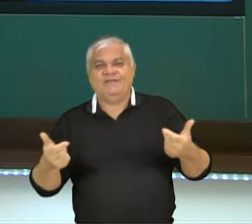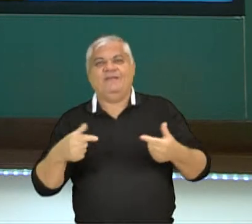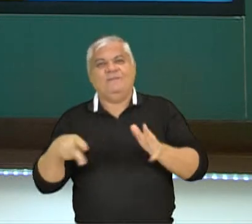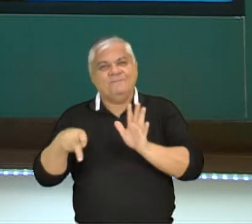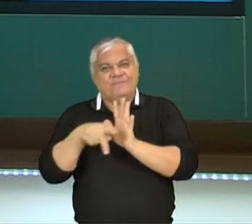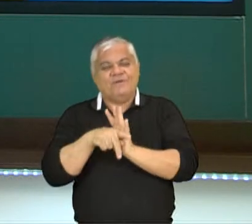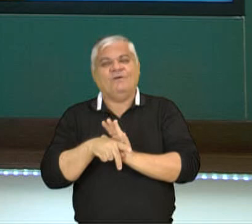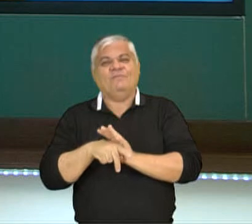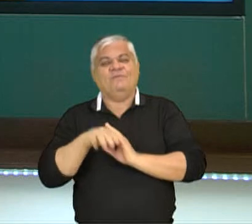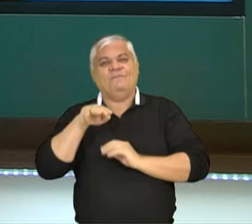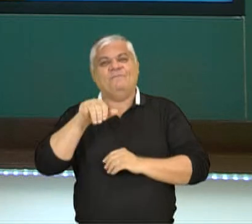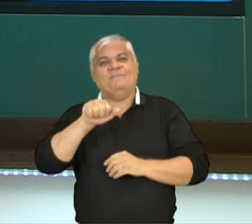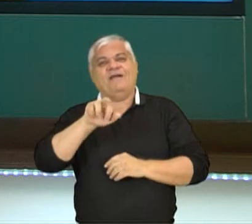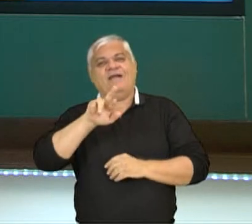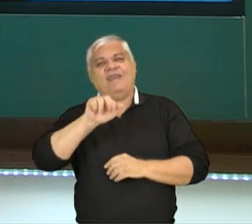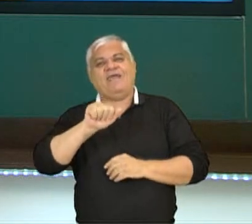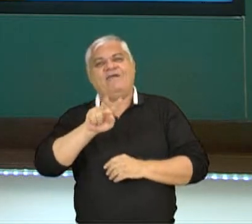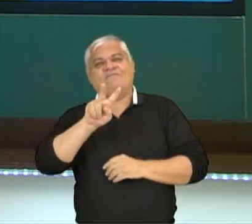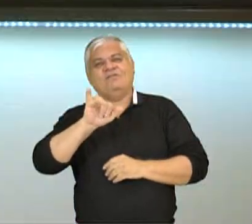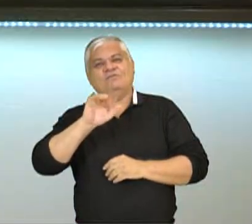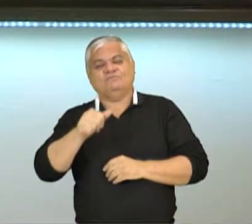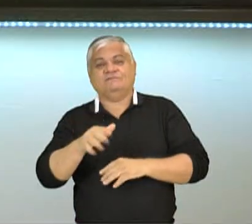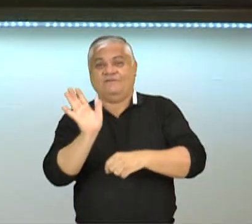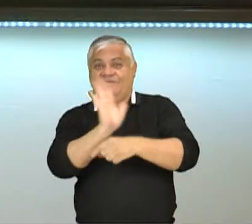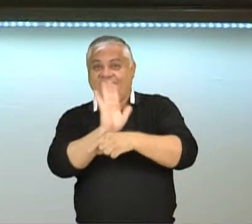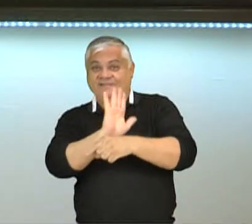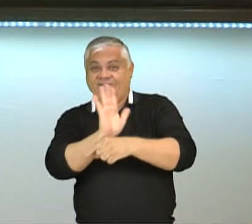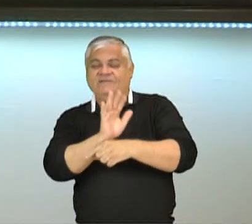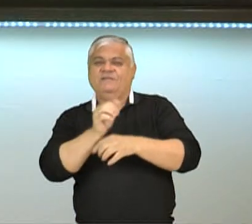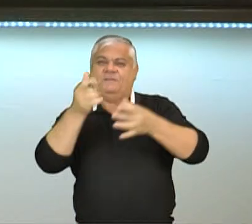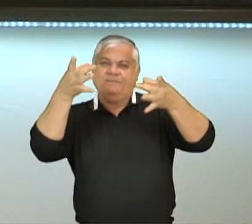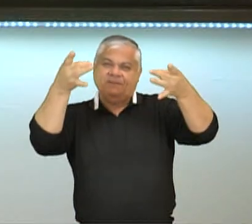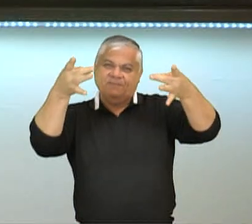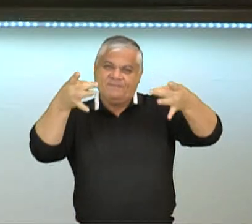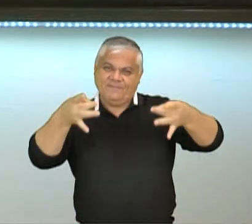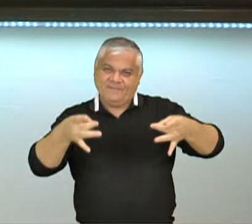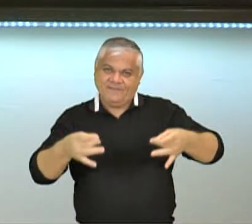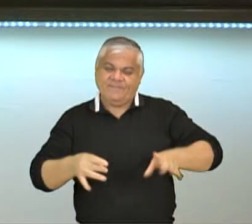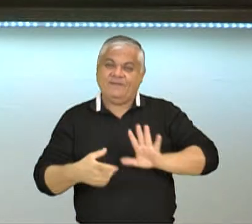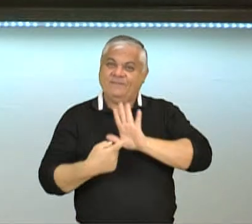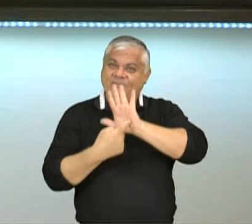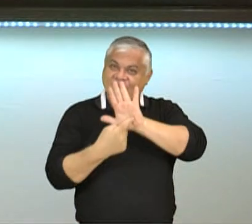constituem o conto maravilhoso, né? Nesse vídeo, trouxemos algumas delas para